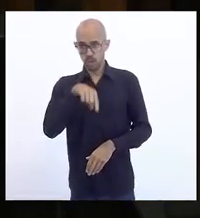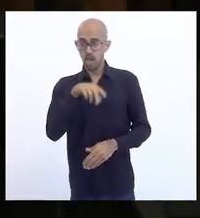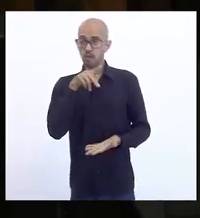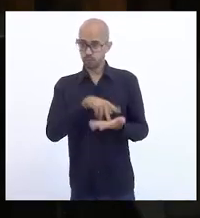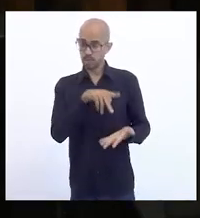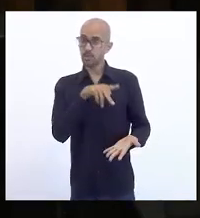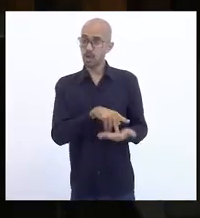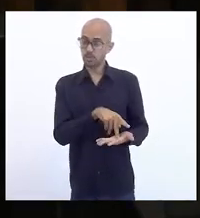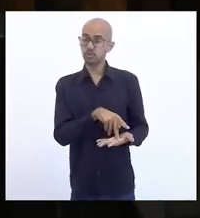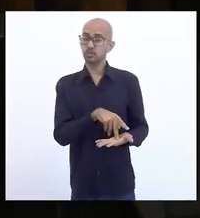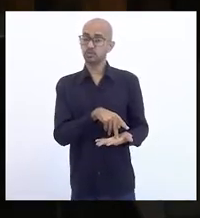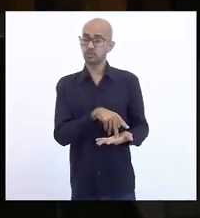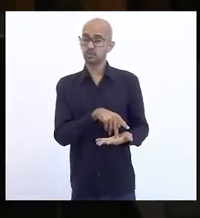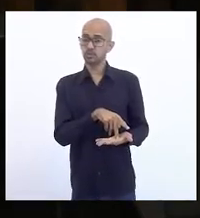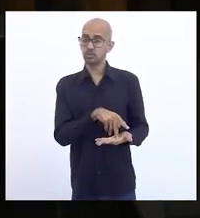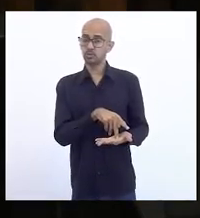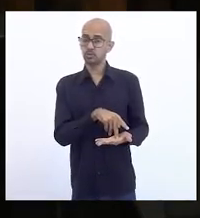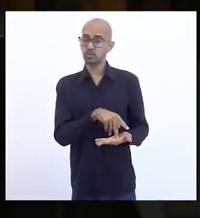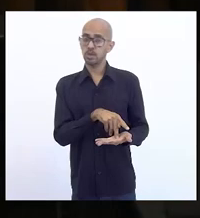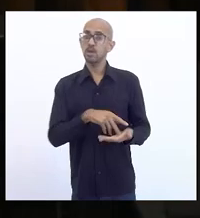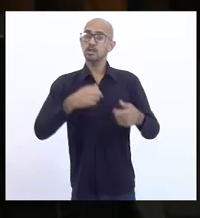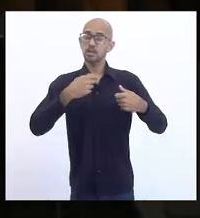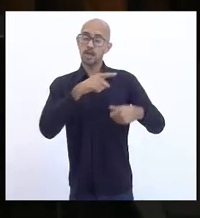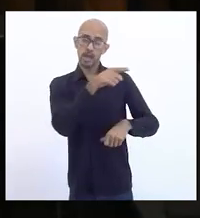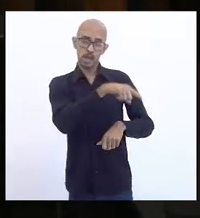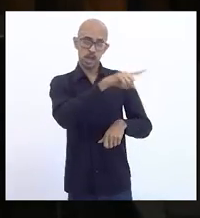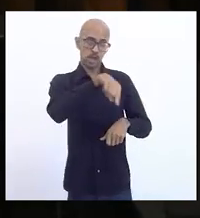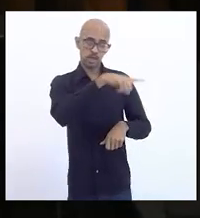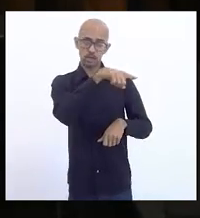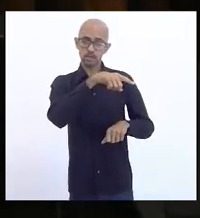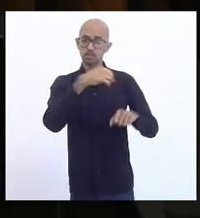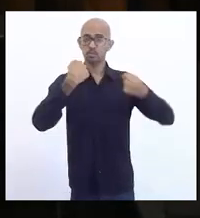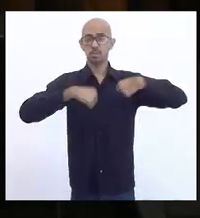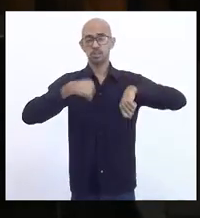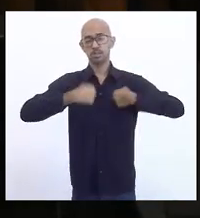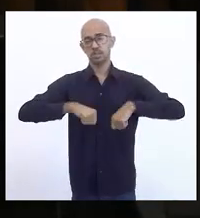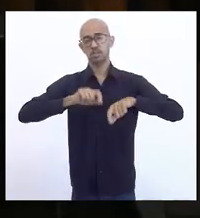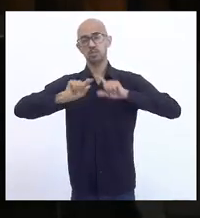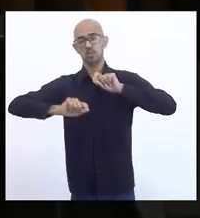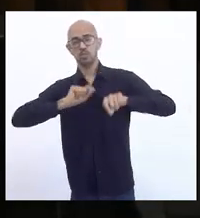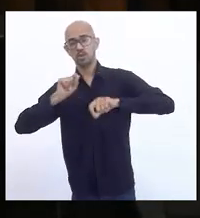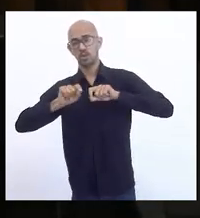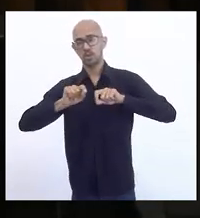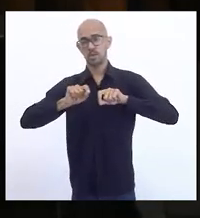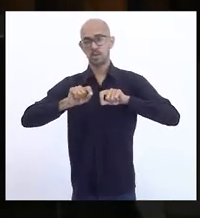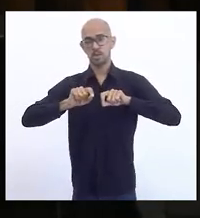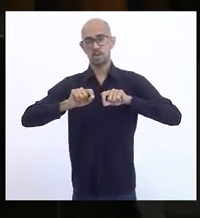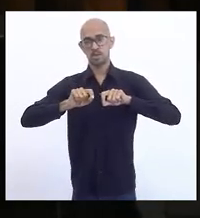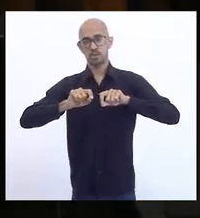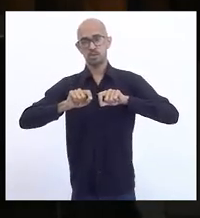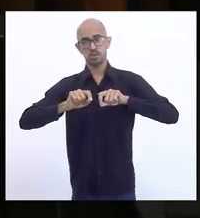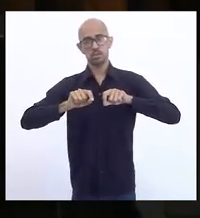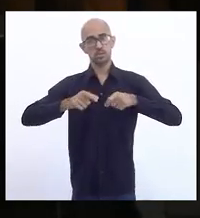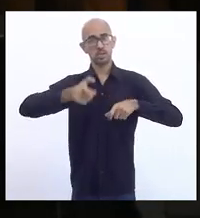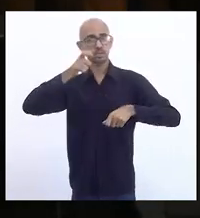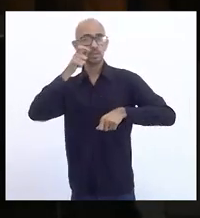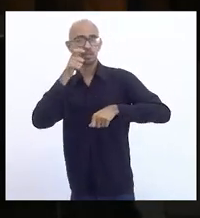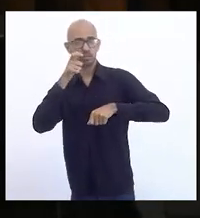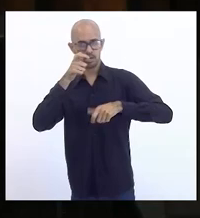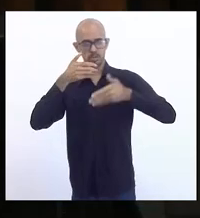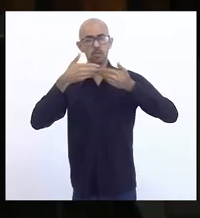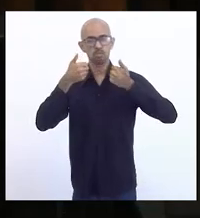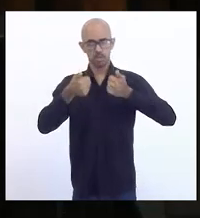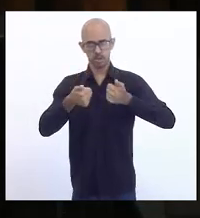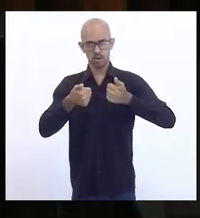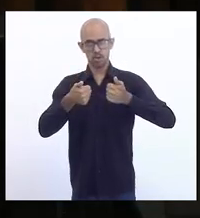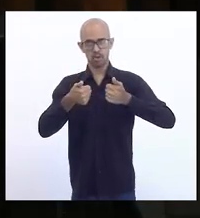verdade. Eles estão demandando aquilo que eles acham o melhor para eles. Estou